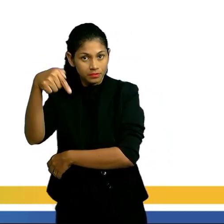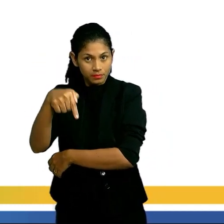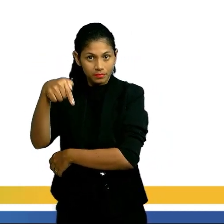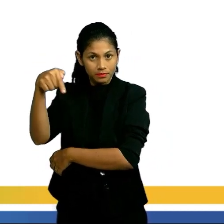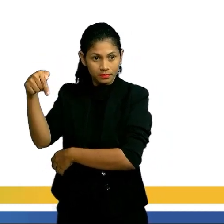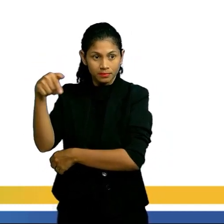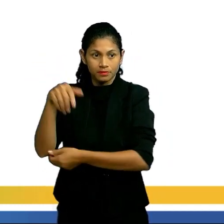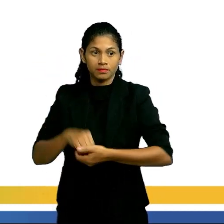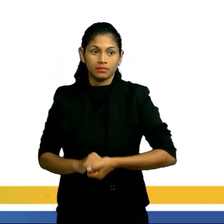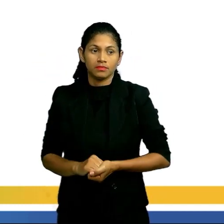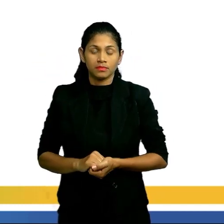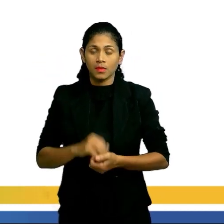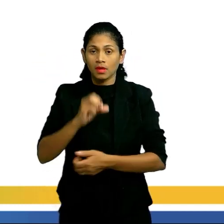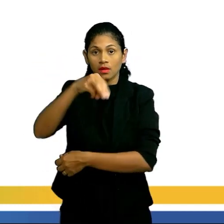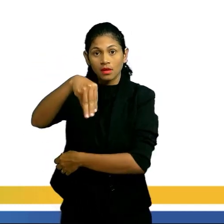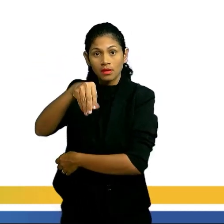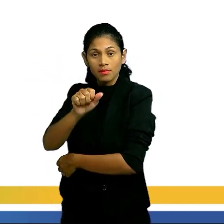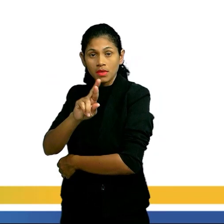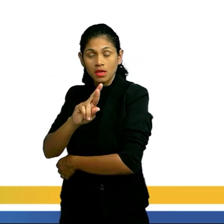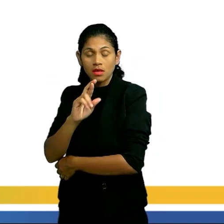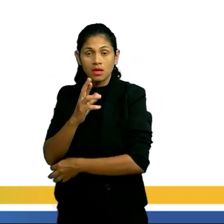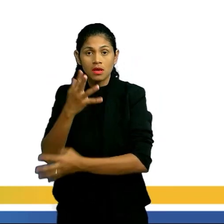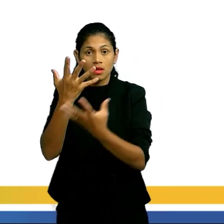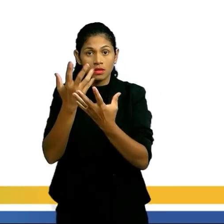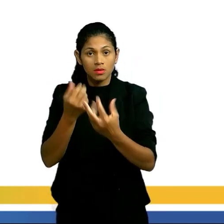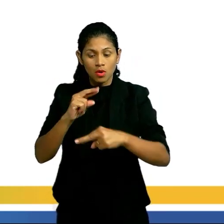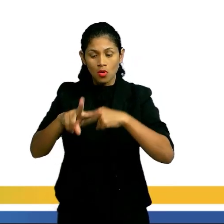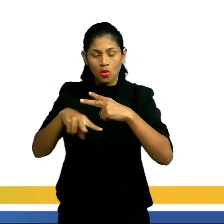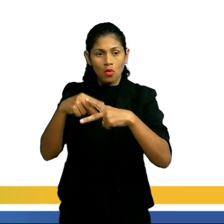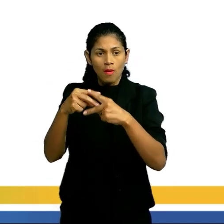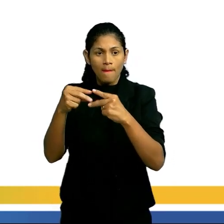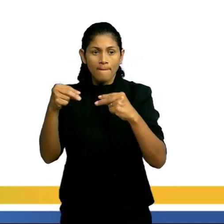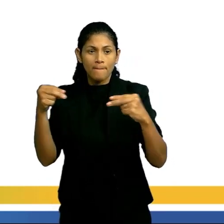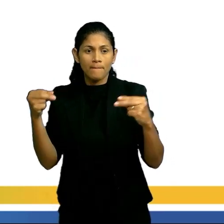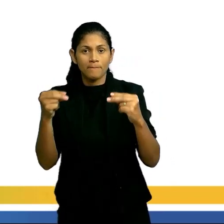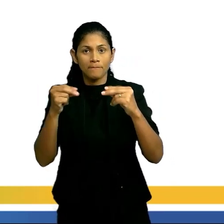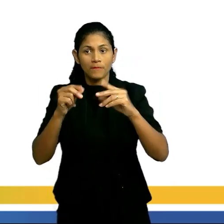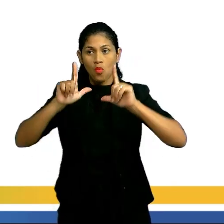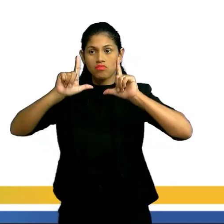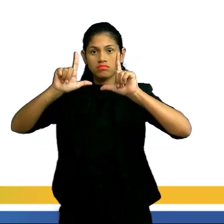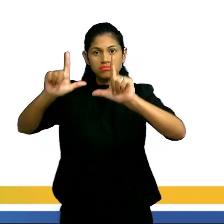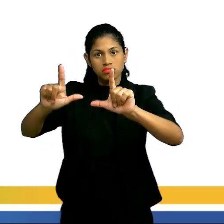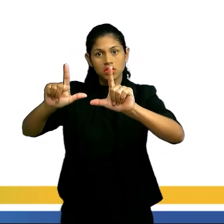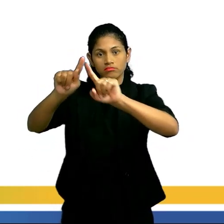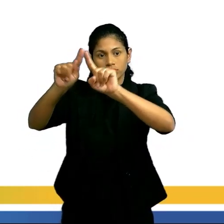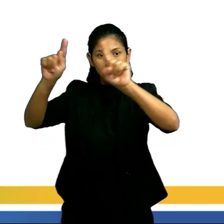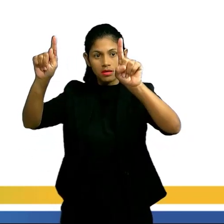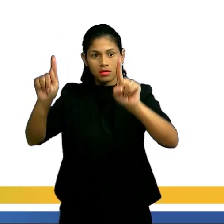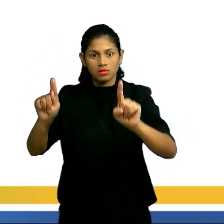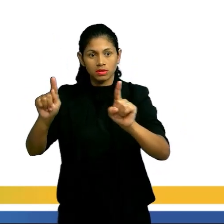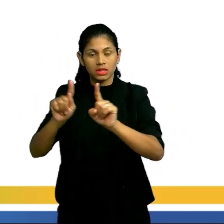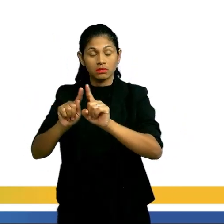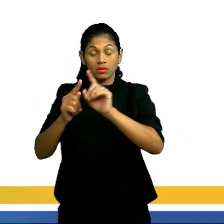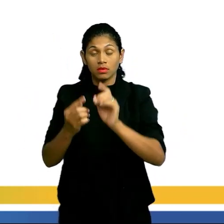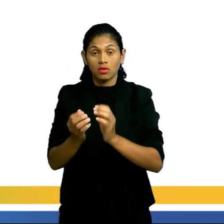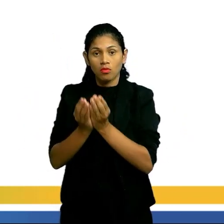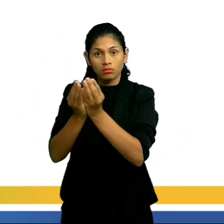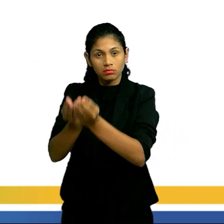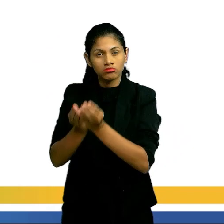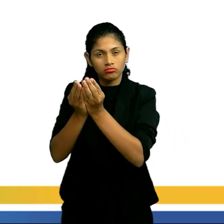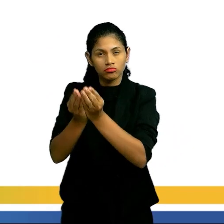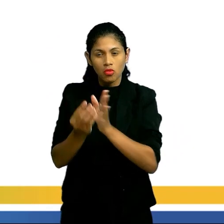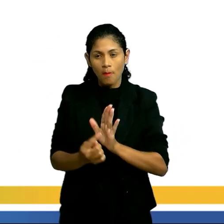um quadro que ilustra uma paisagem marítima, onde aparece um barco à vela navegando. A vela do barco possui o formato